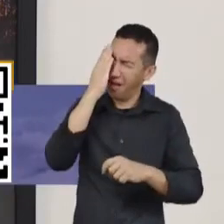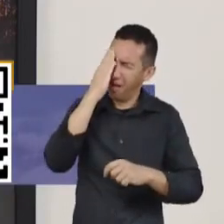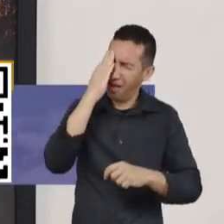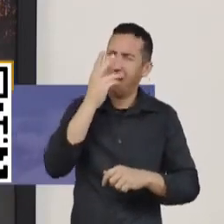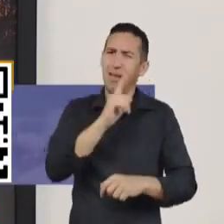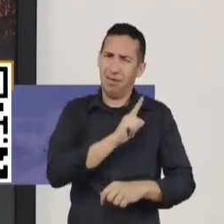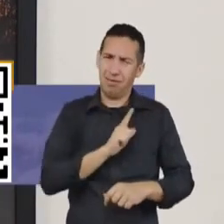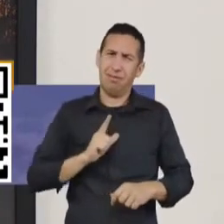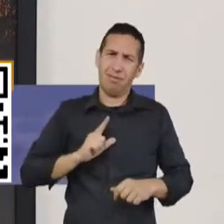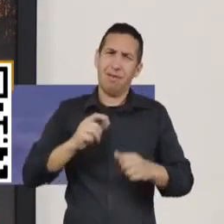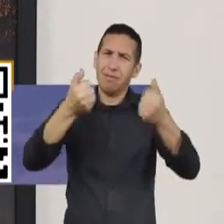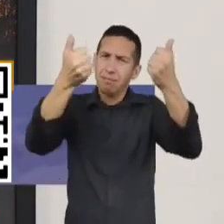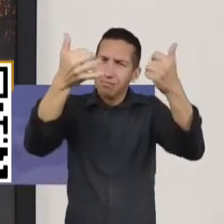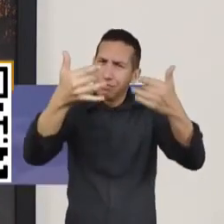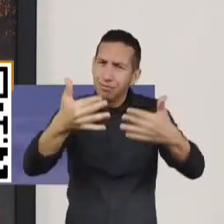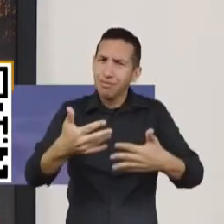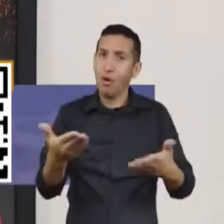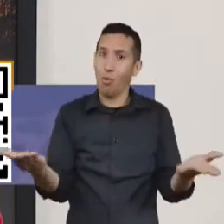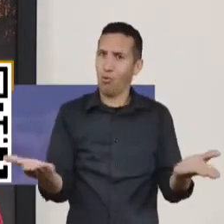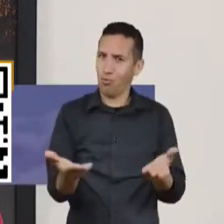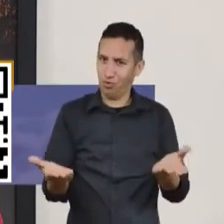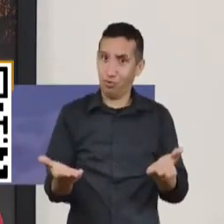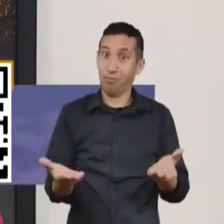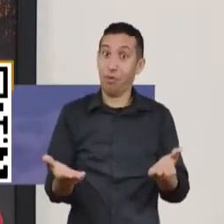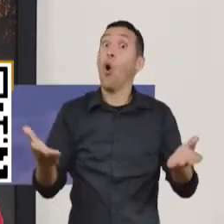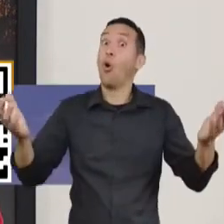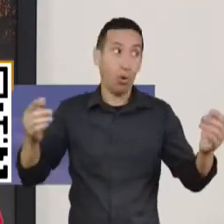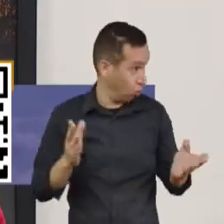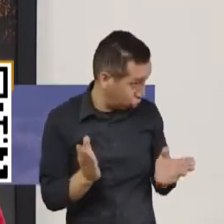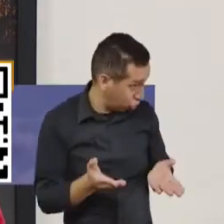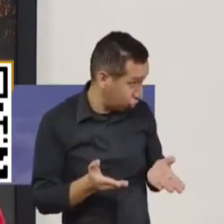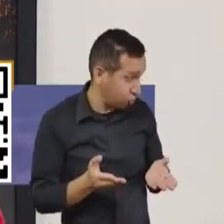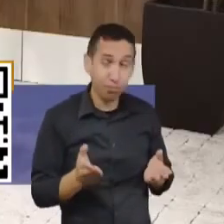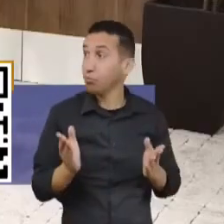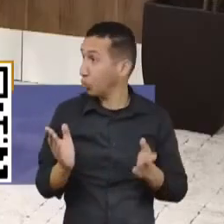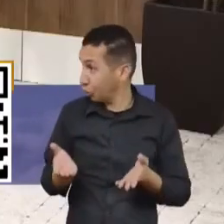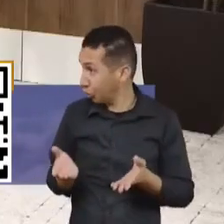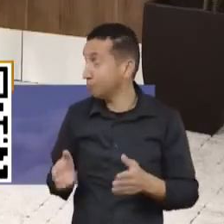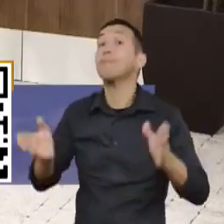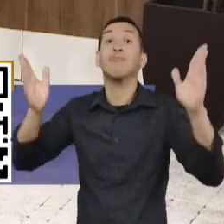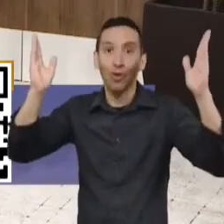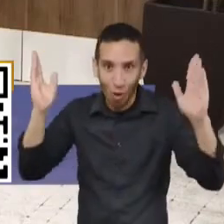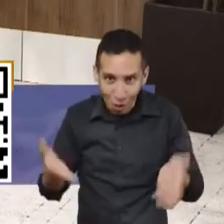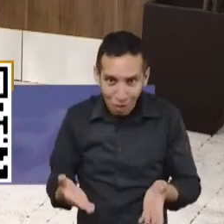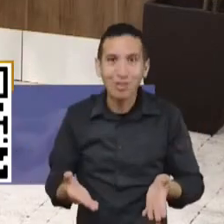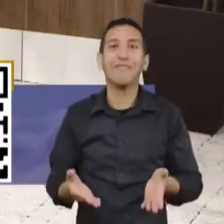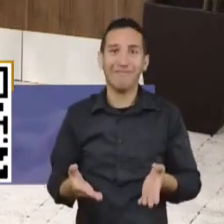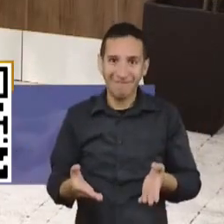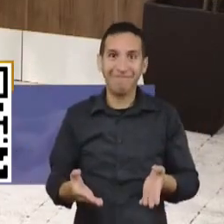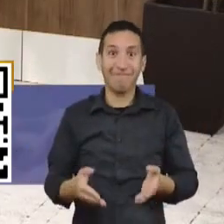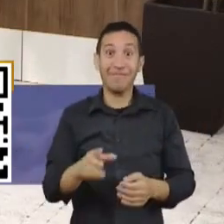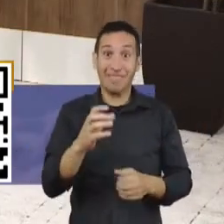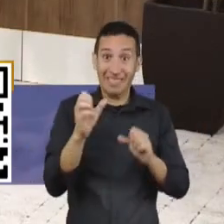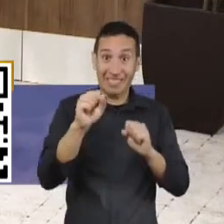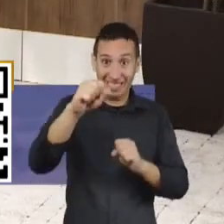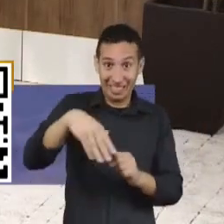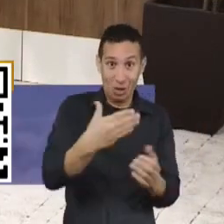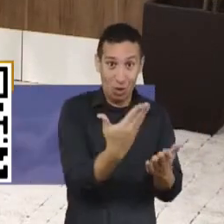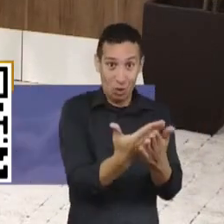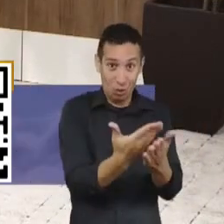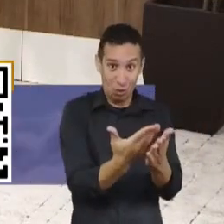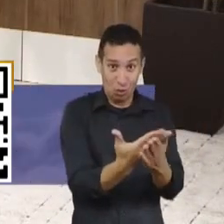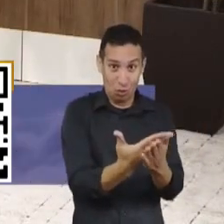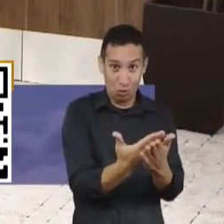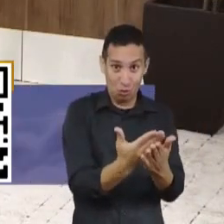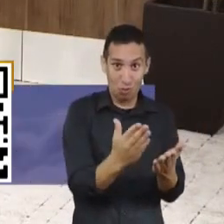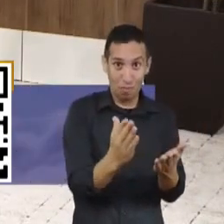faz tudo isso vai explicar tudo certinho para a gente hoje hoje hoje Bíblia na mão manual também e nós vamos hoje